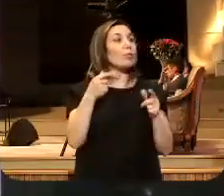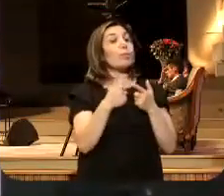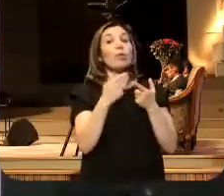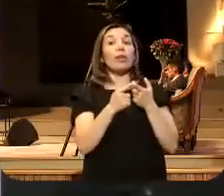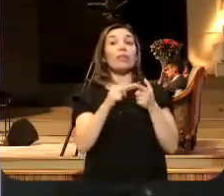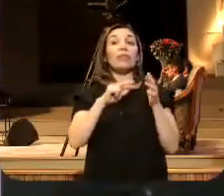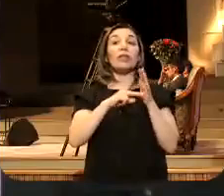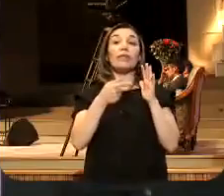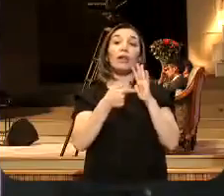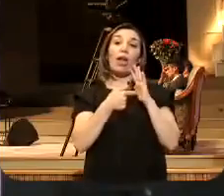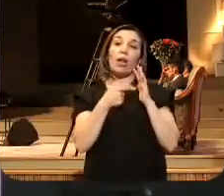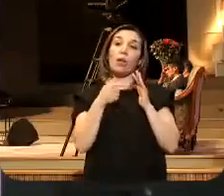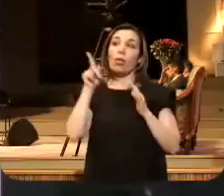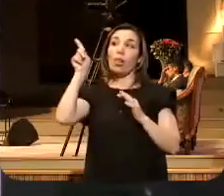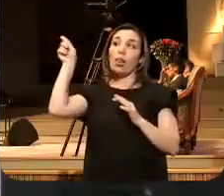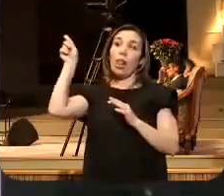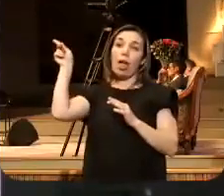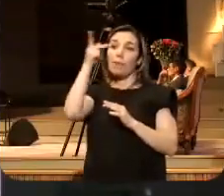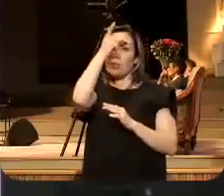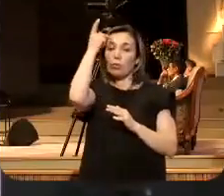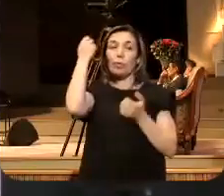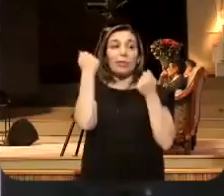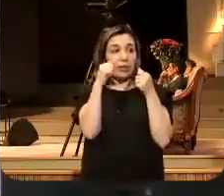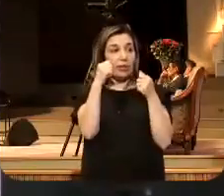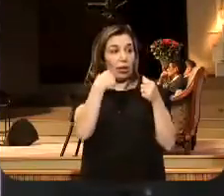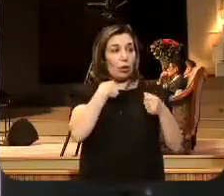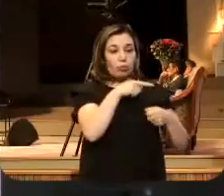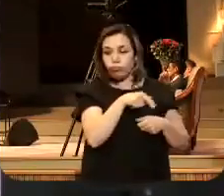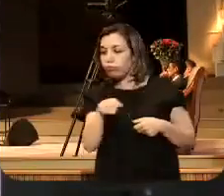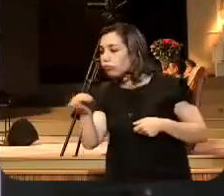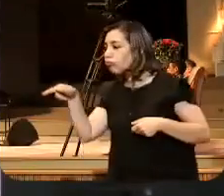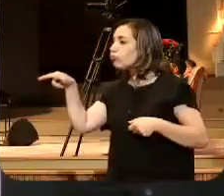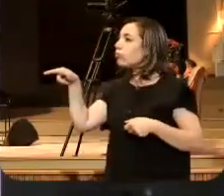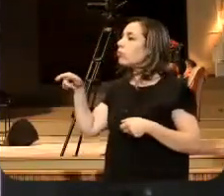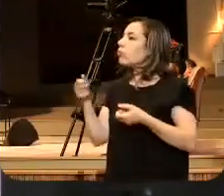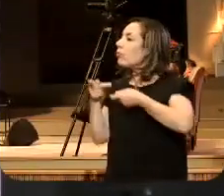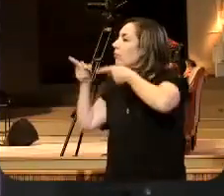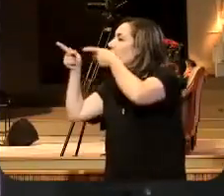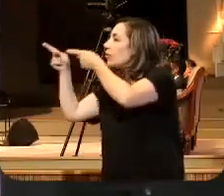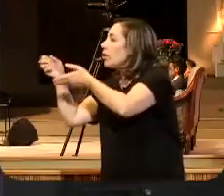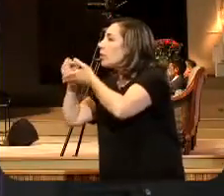parece que tem uma necessidade e uma resolução.